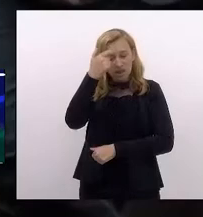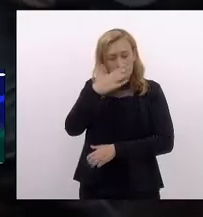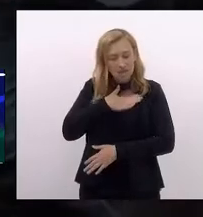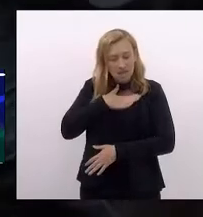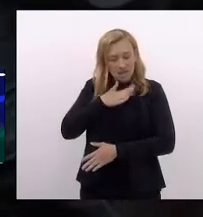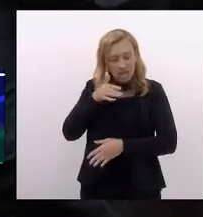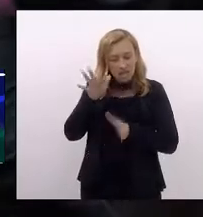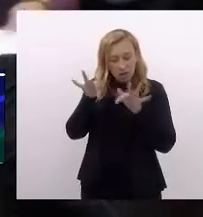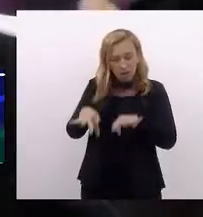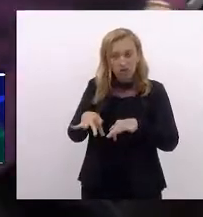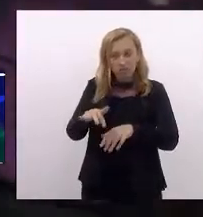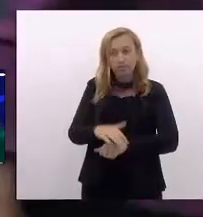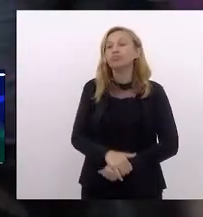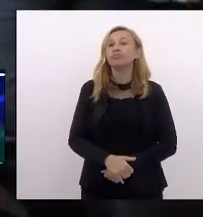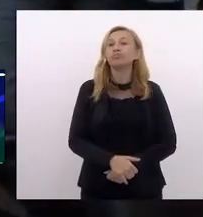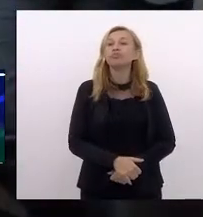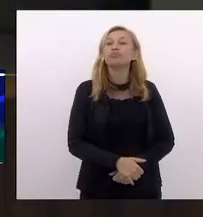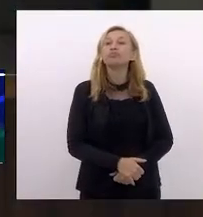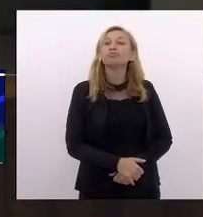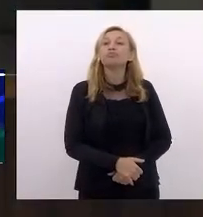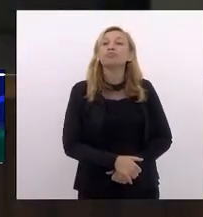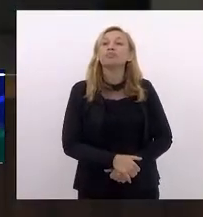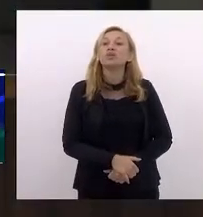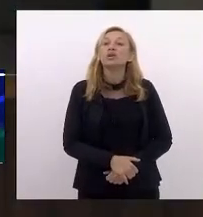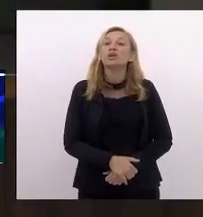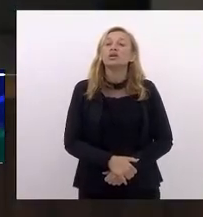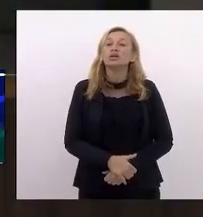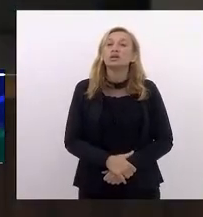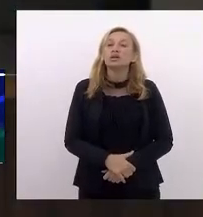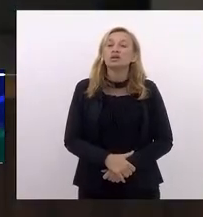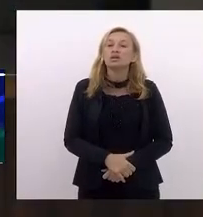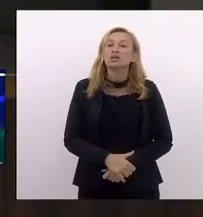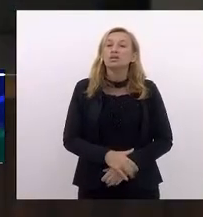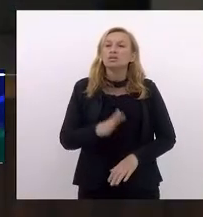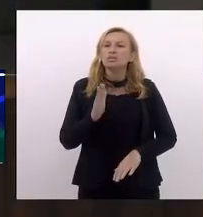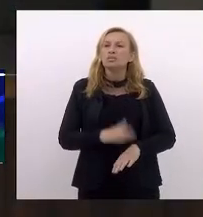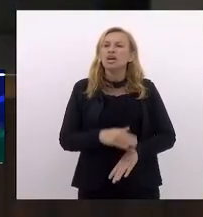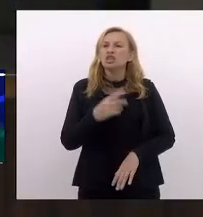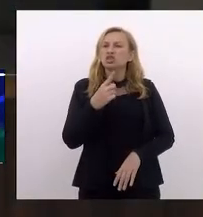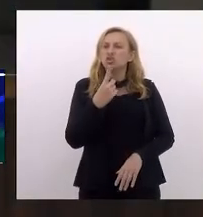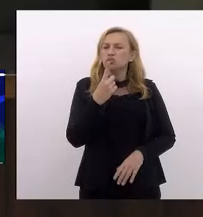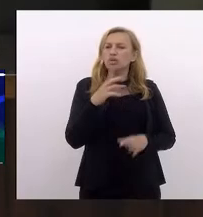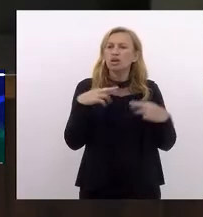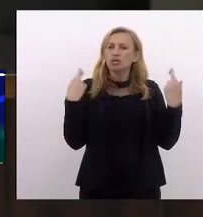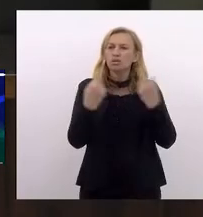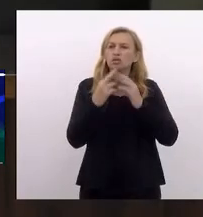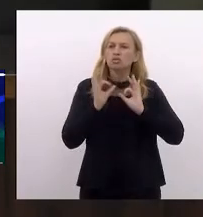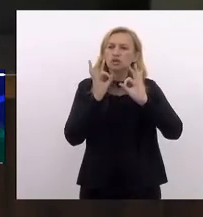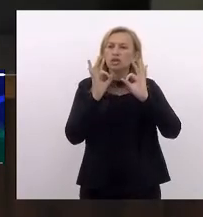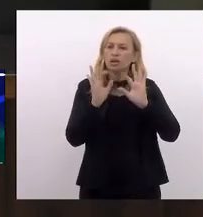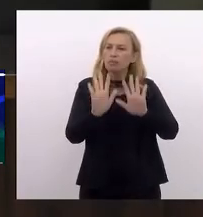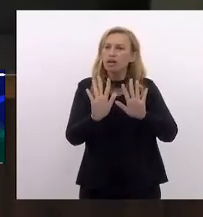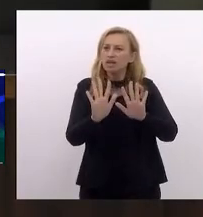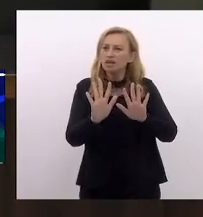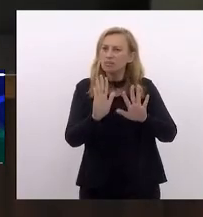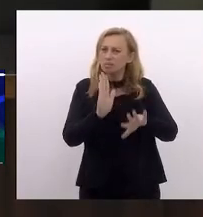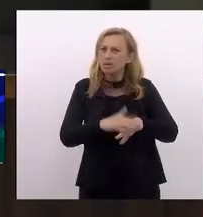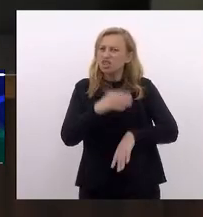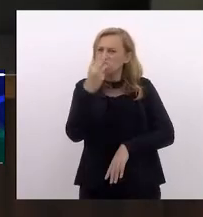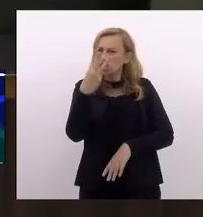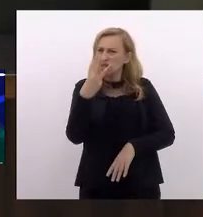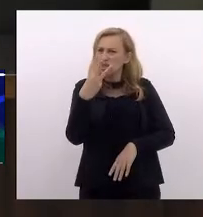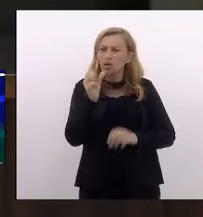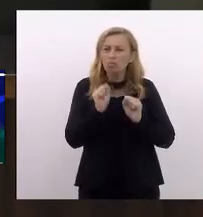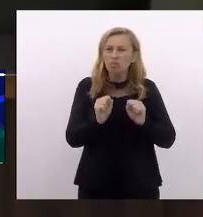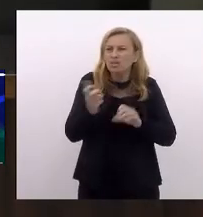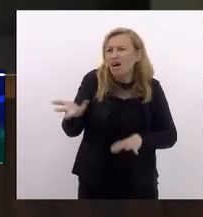consciência até o fim eu pediria nós temos mais uma sessão extraordinária mas mais três